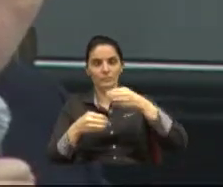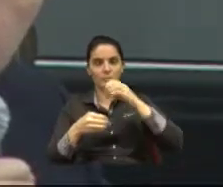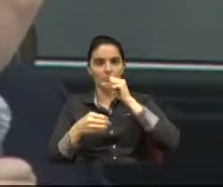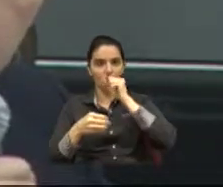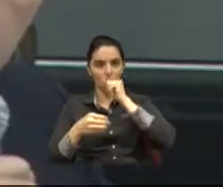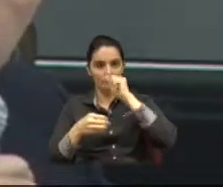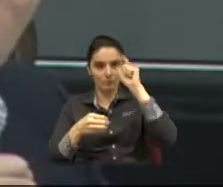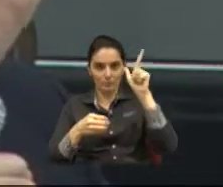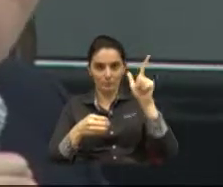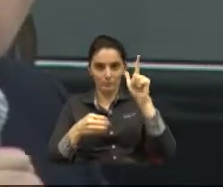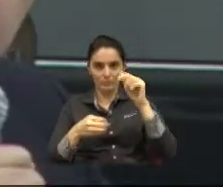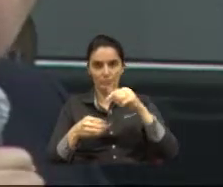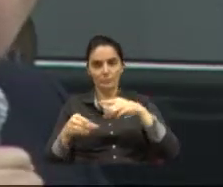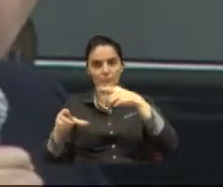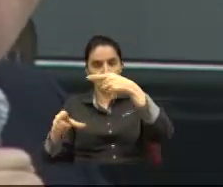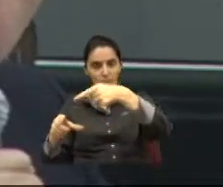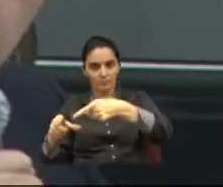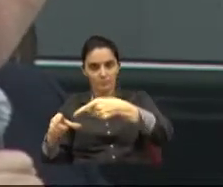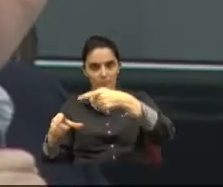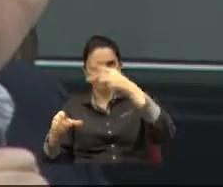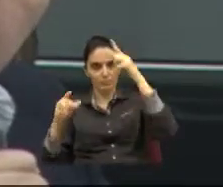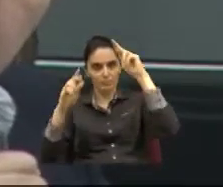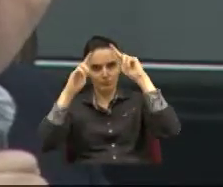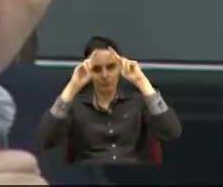humildade, com muito trabalho,